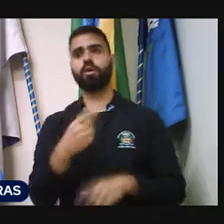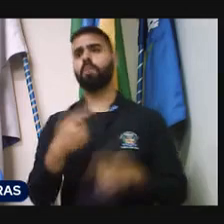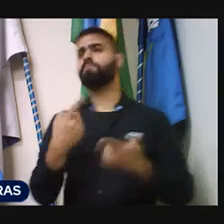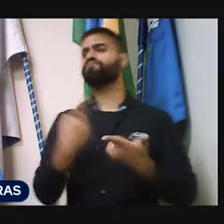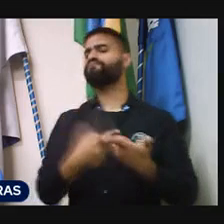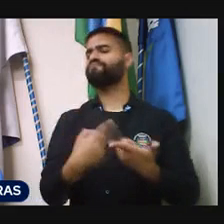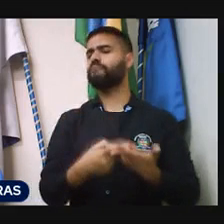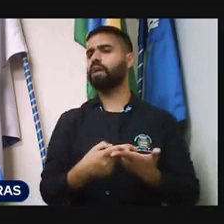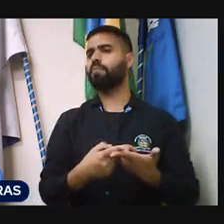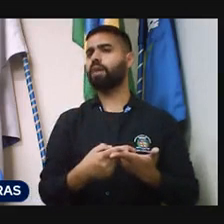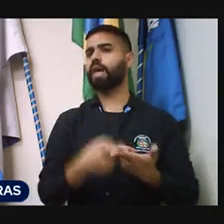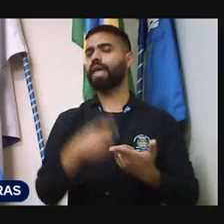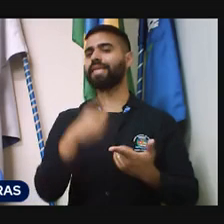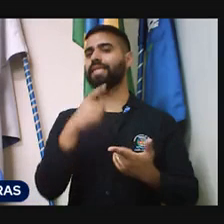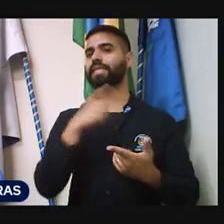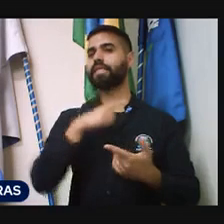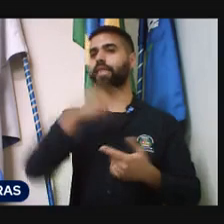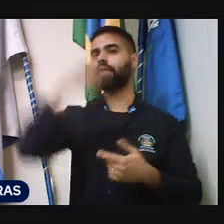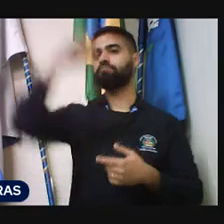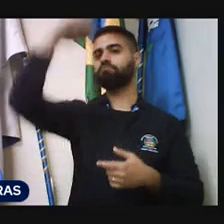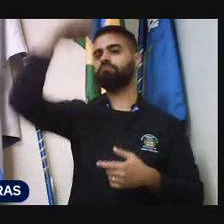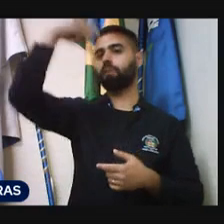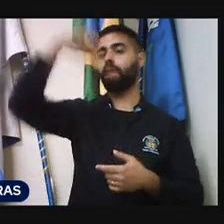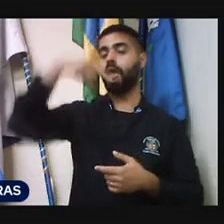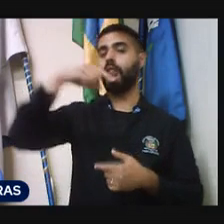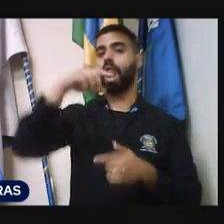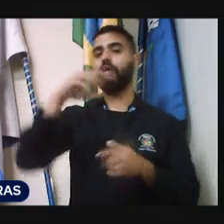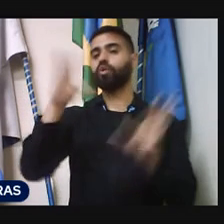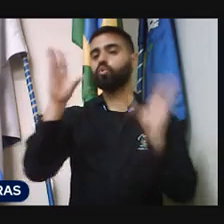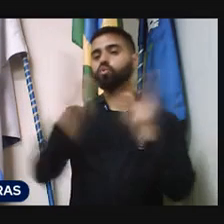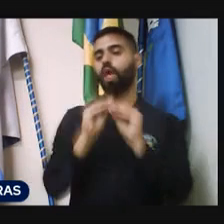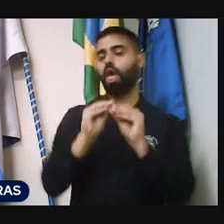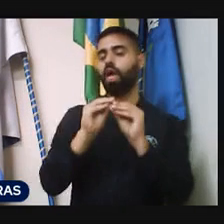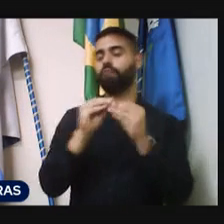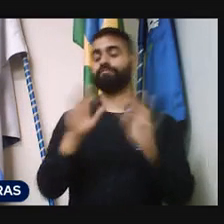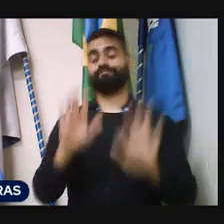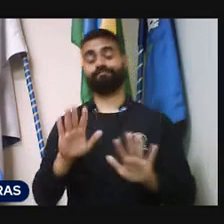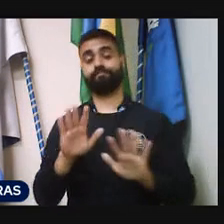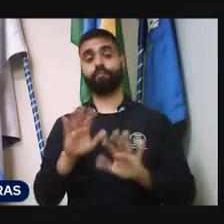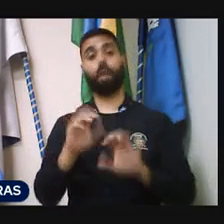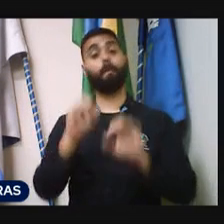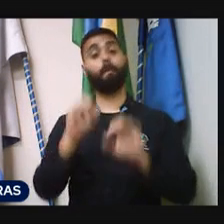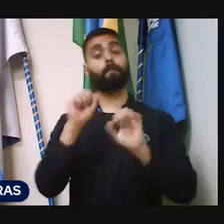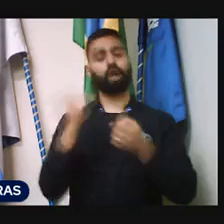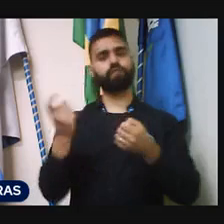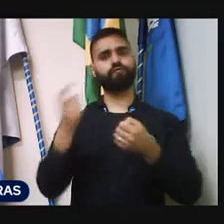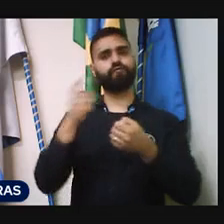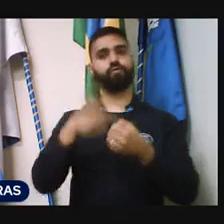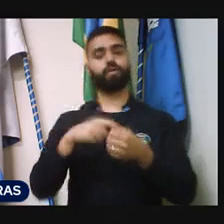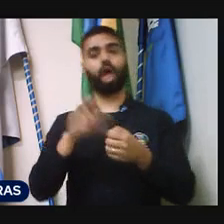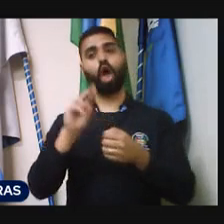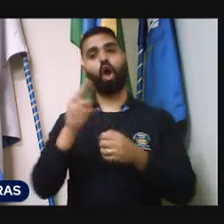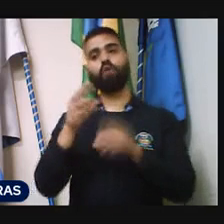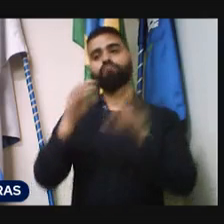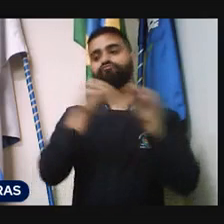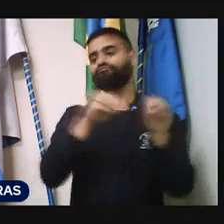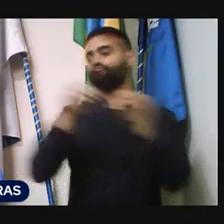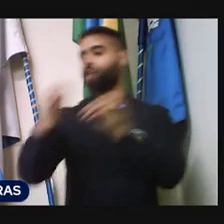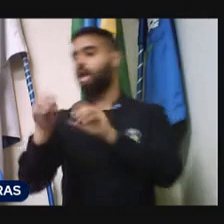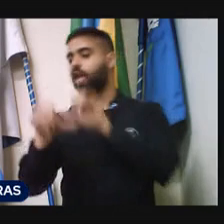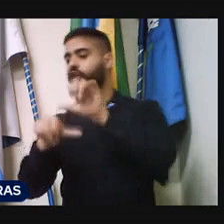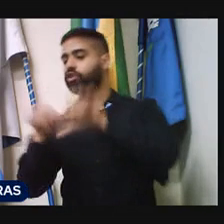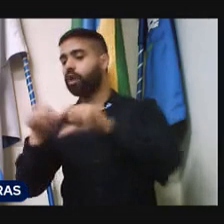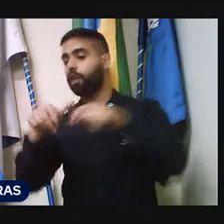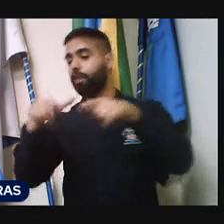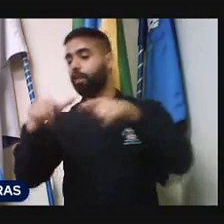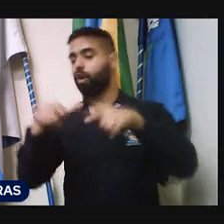qual motivo existe semáforo desligado número três é possível a realização ou a realocação dos semáforos desligados